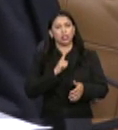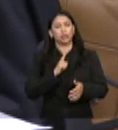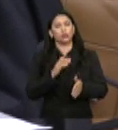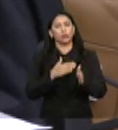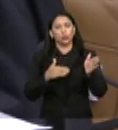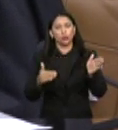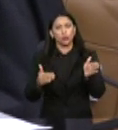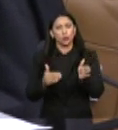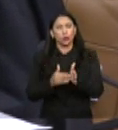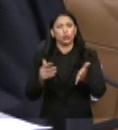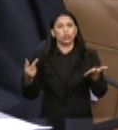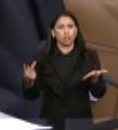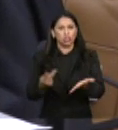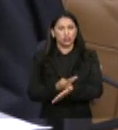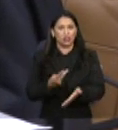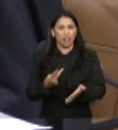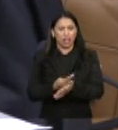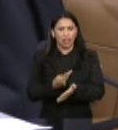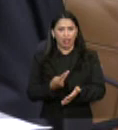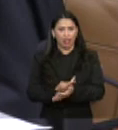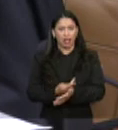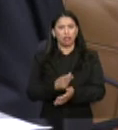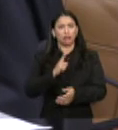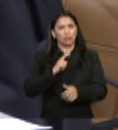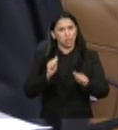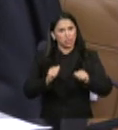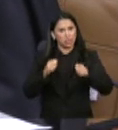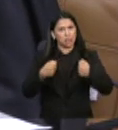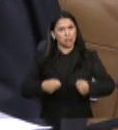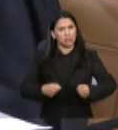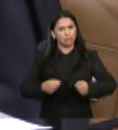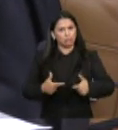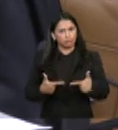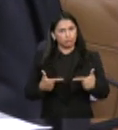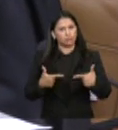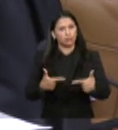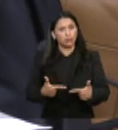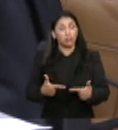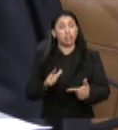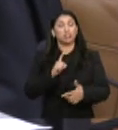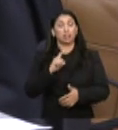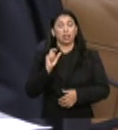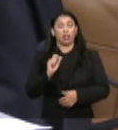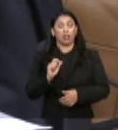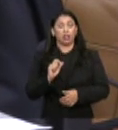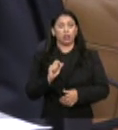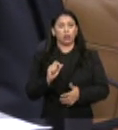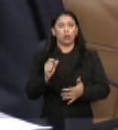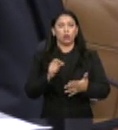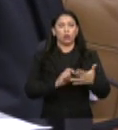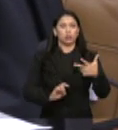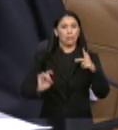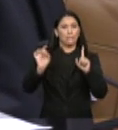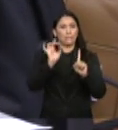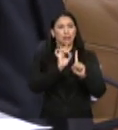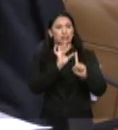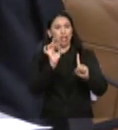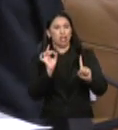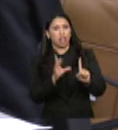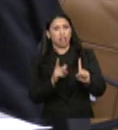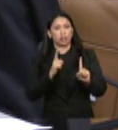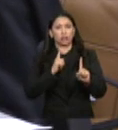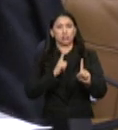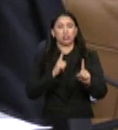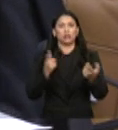podem e devem ser enfrentadas sobre todos os privilégios e as injustiças